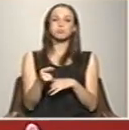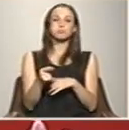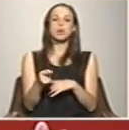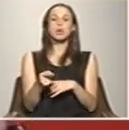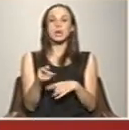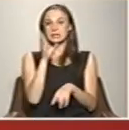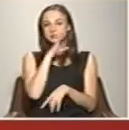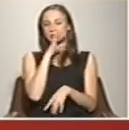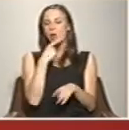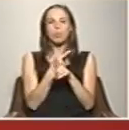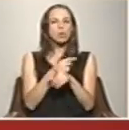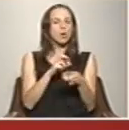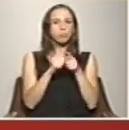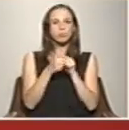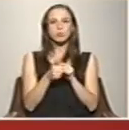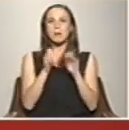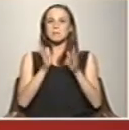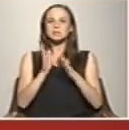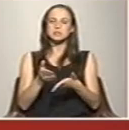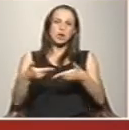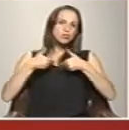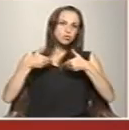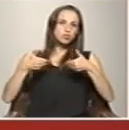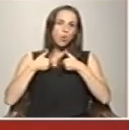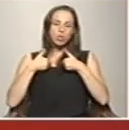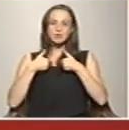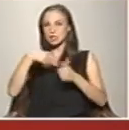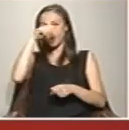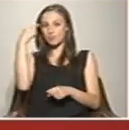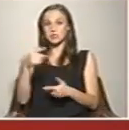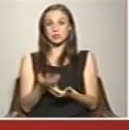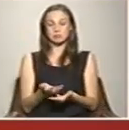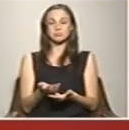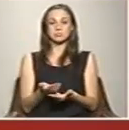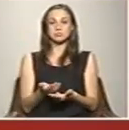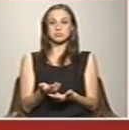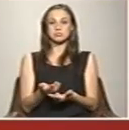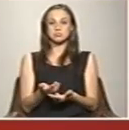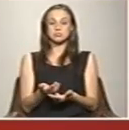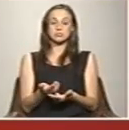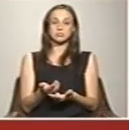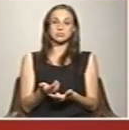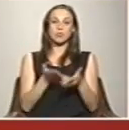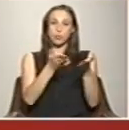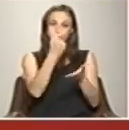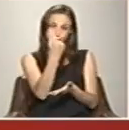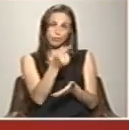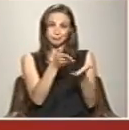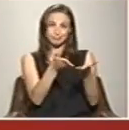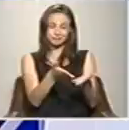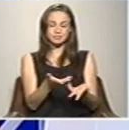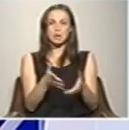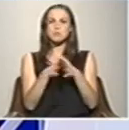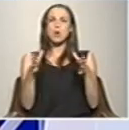normal, habitual, e precisam de cuidados acrescidos. Um deles precisa de cuidados para sobreviver. A maior parte dessas pessoas não